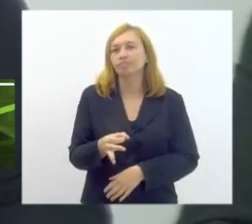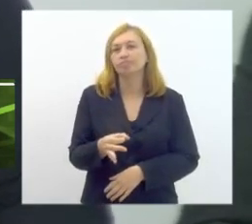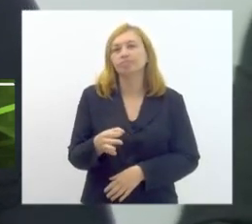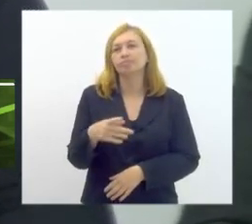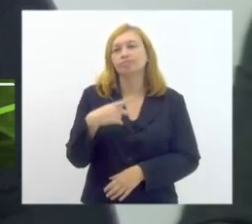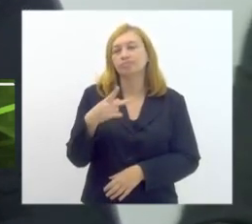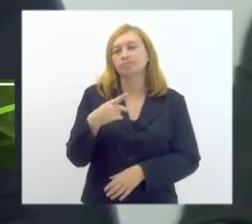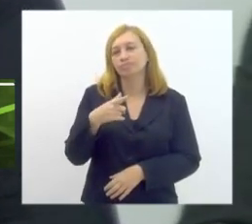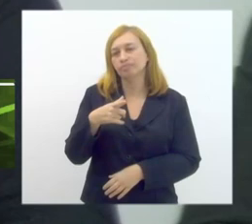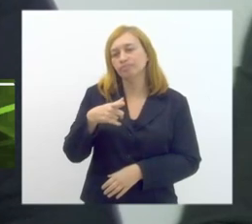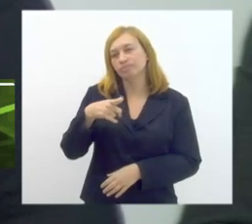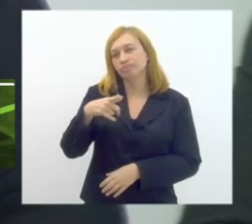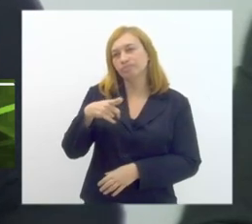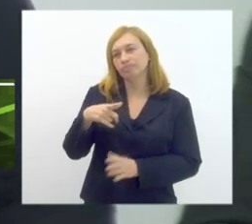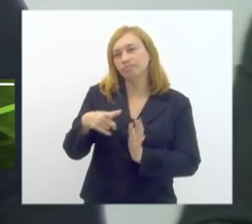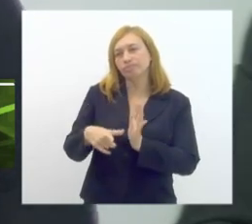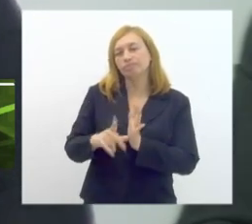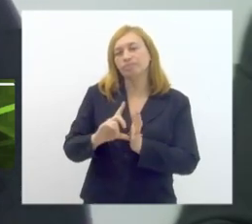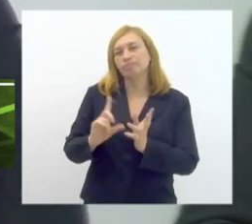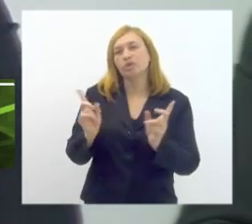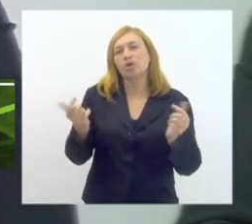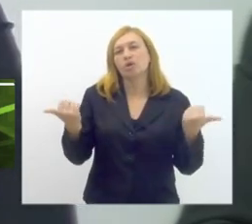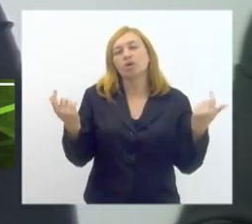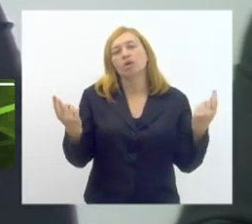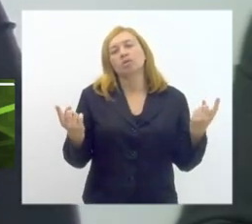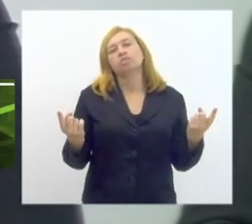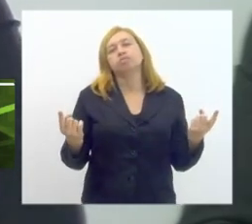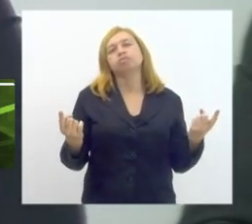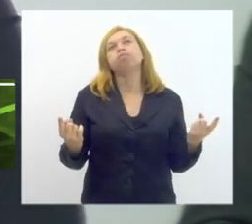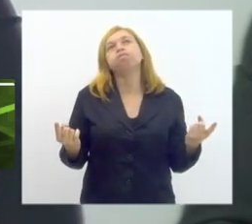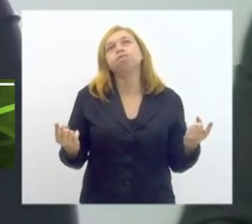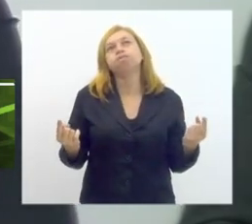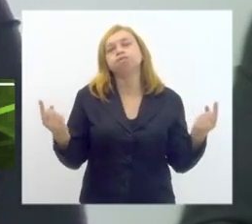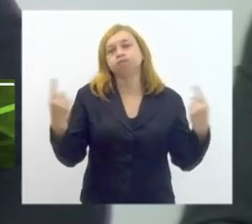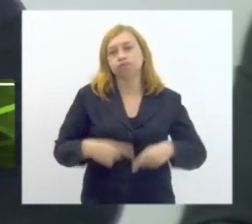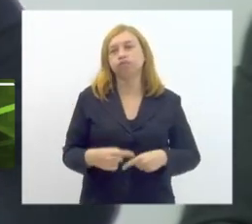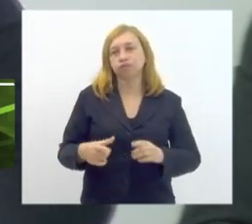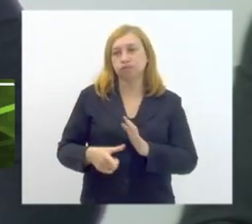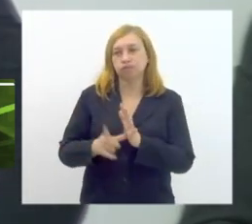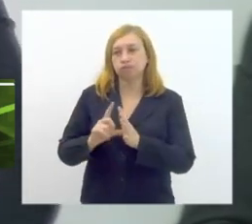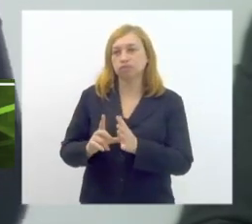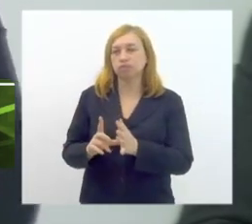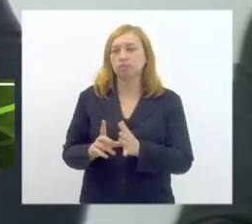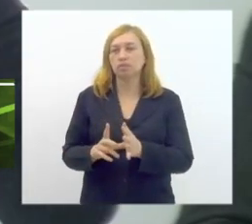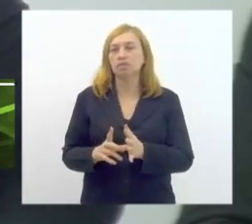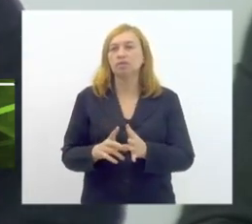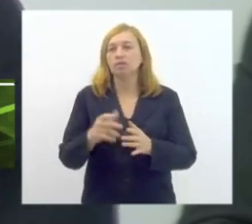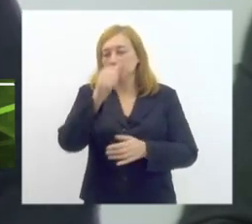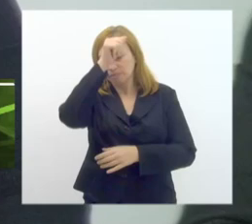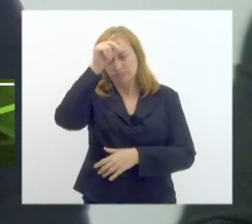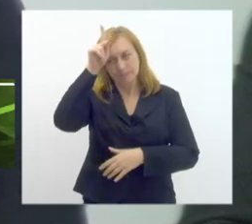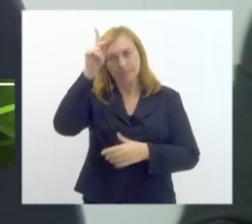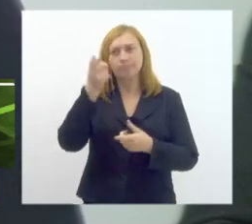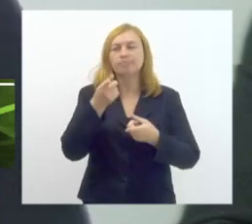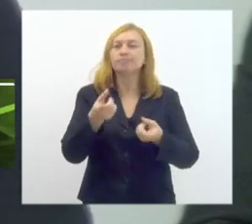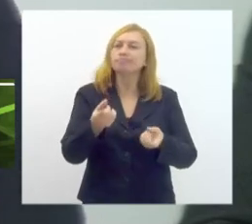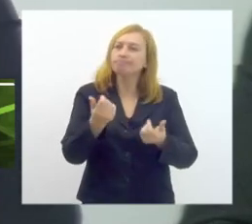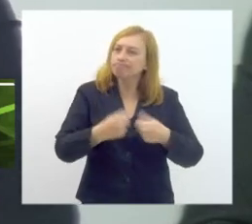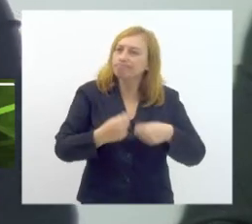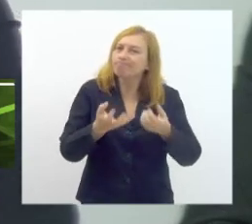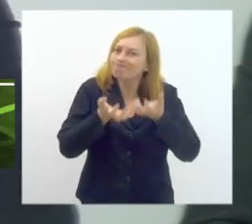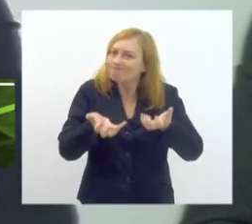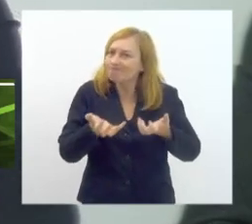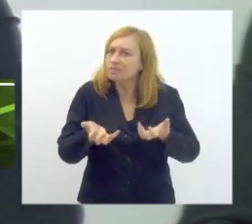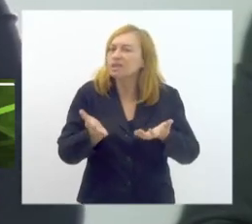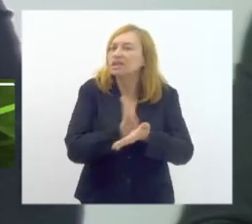antecederam falaram, é um desafio muito grande, né? Porque os prefeitos precisam querer, né? E muitas vezes